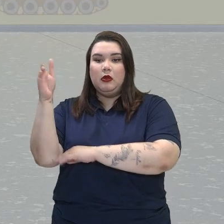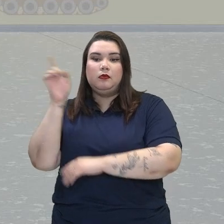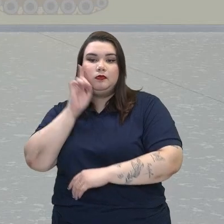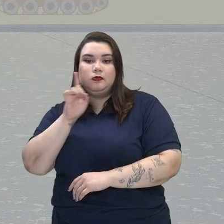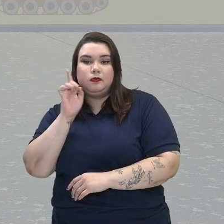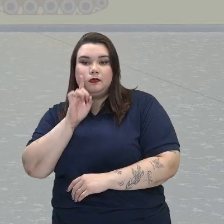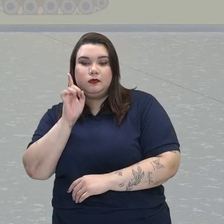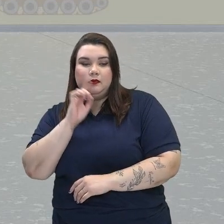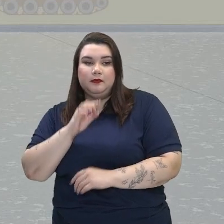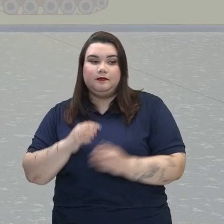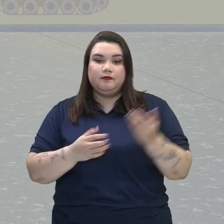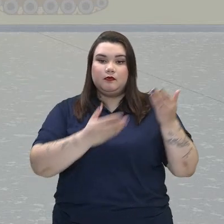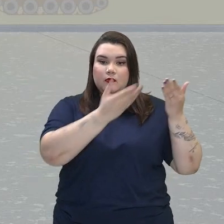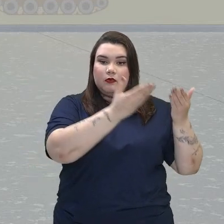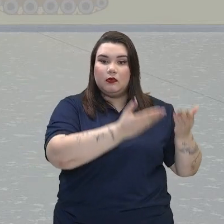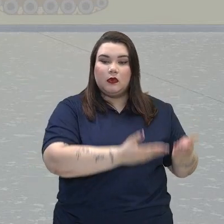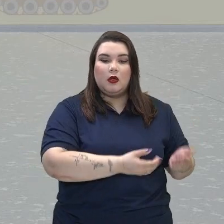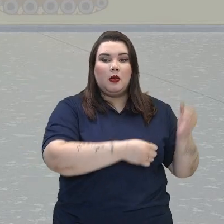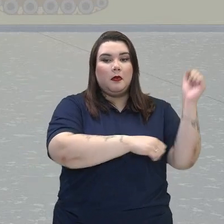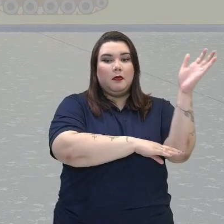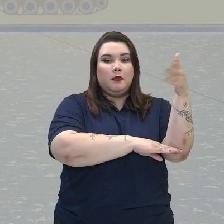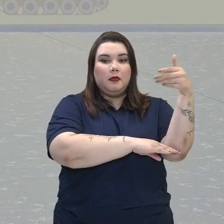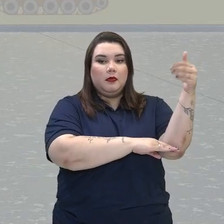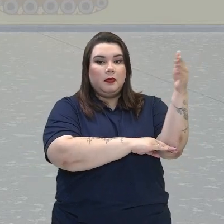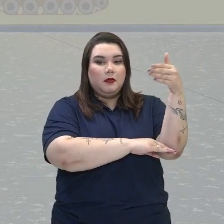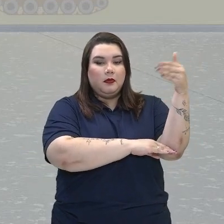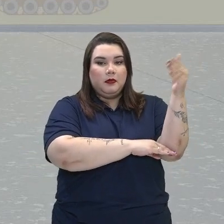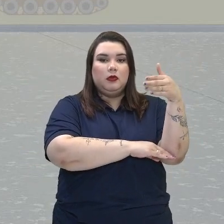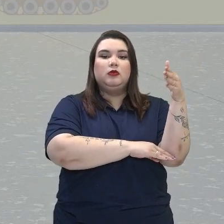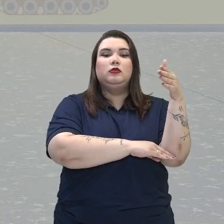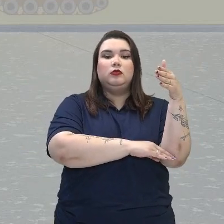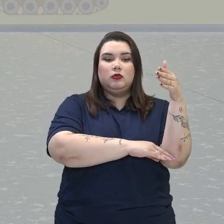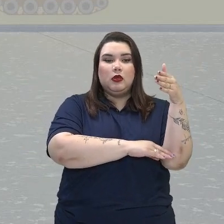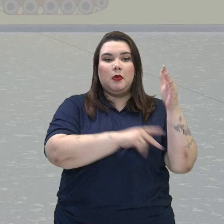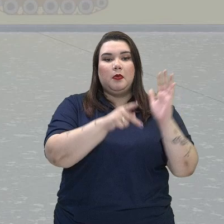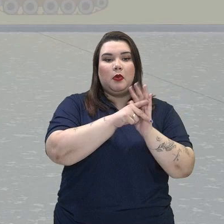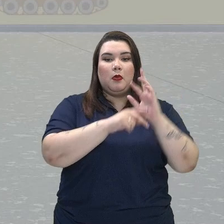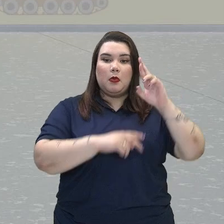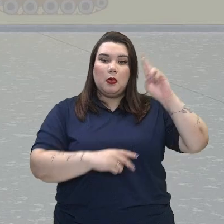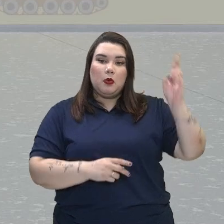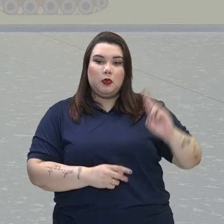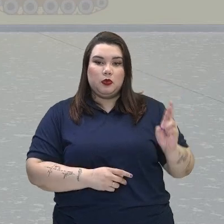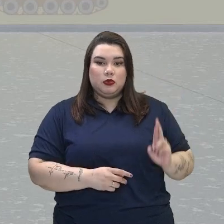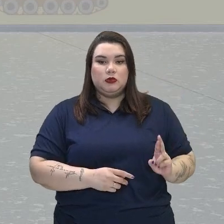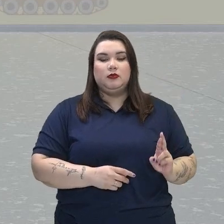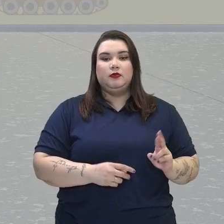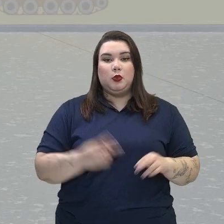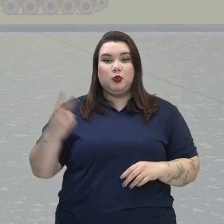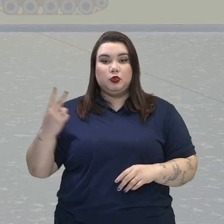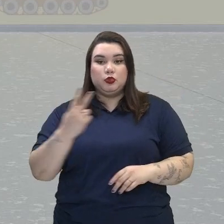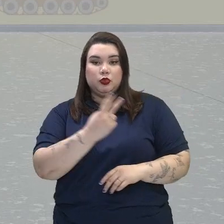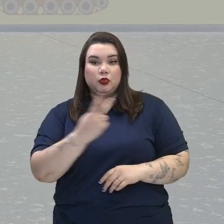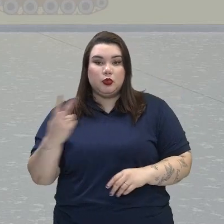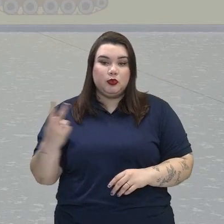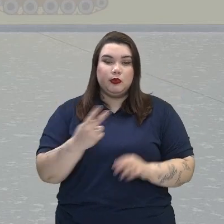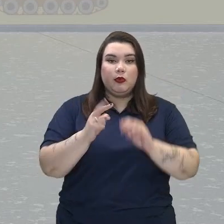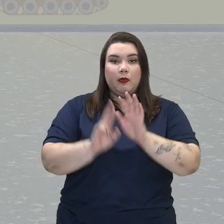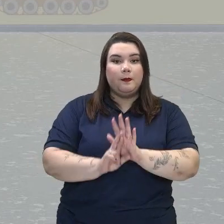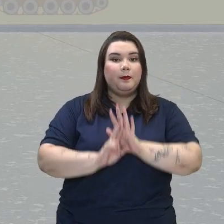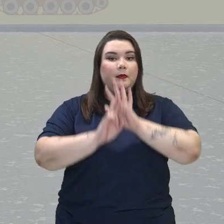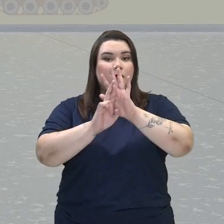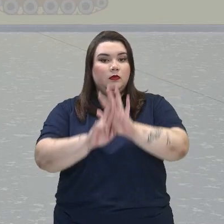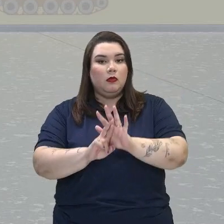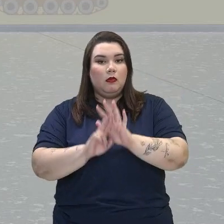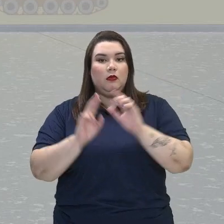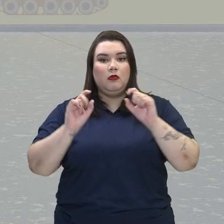Unidos e ao lado esquerdo, um personagem com a bandeira da União Soviética. Ambos representando as